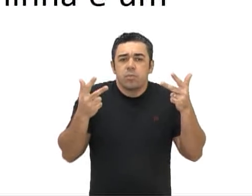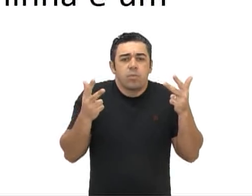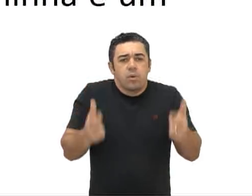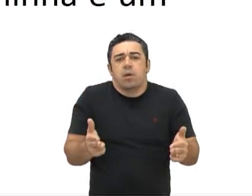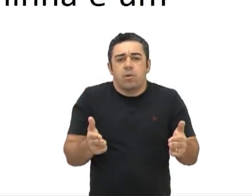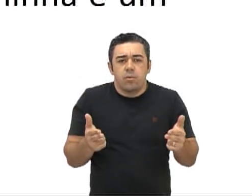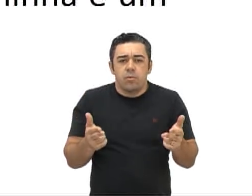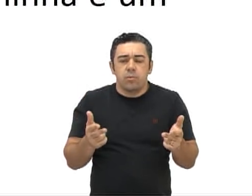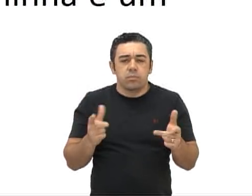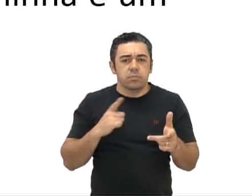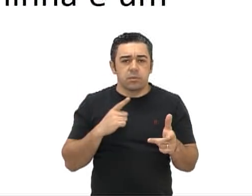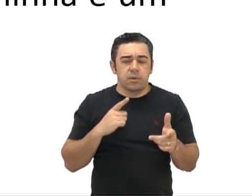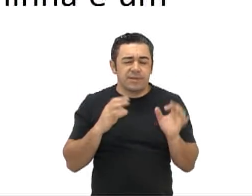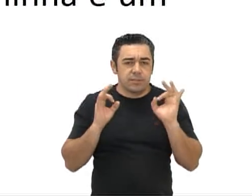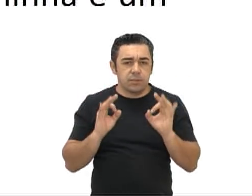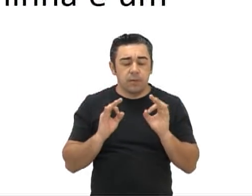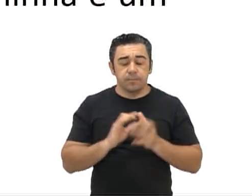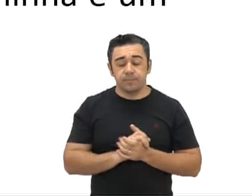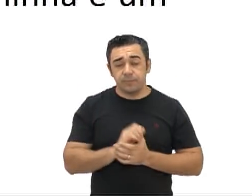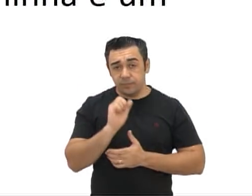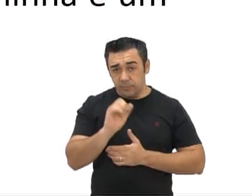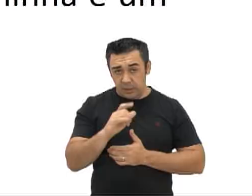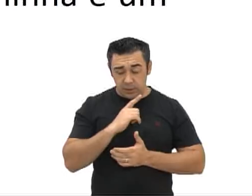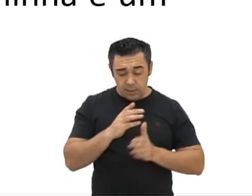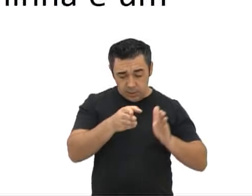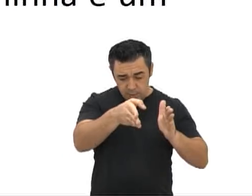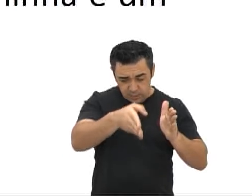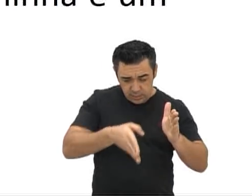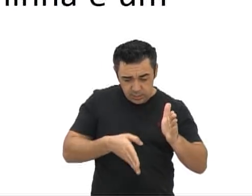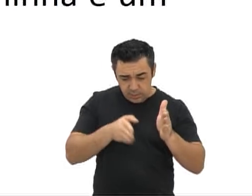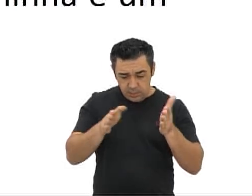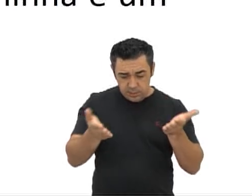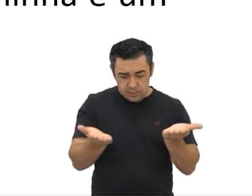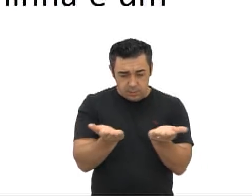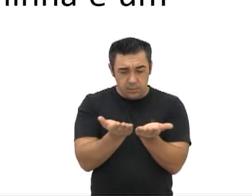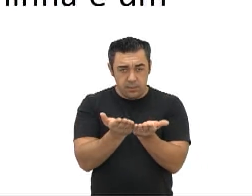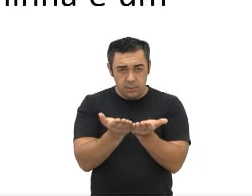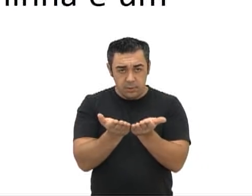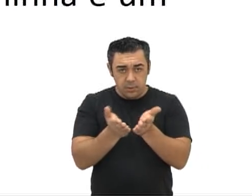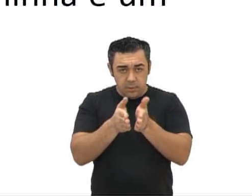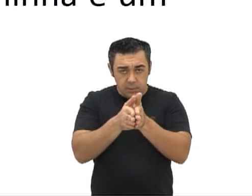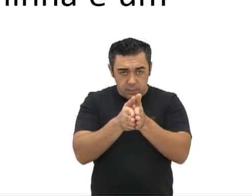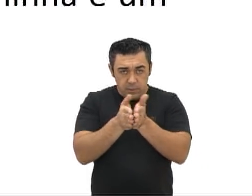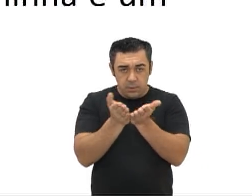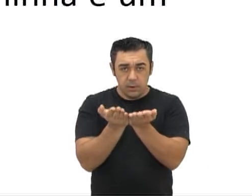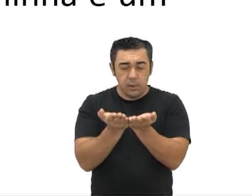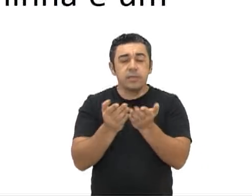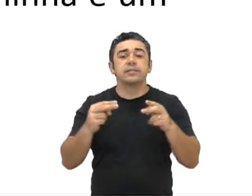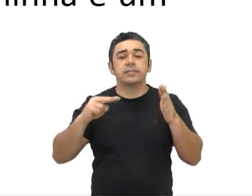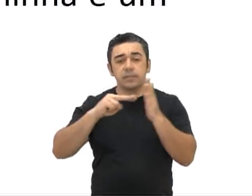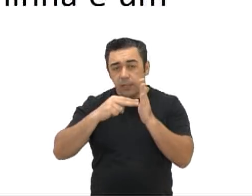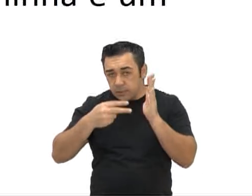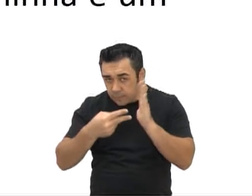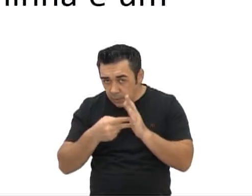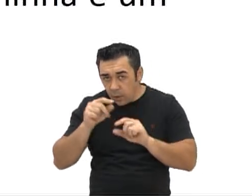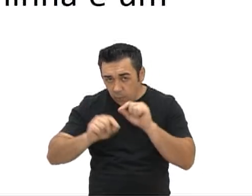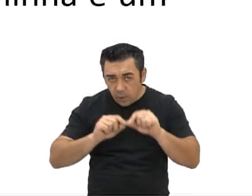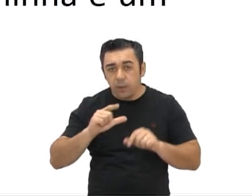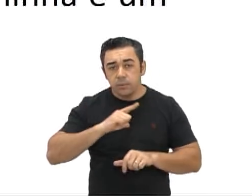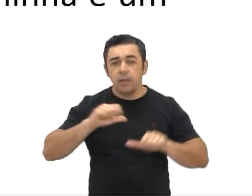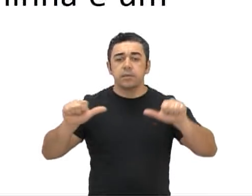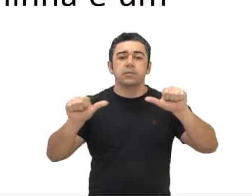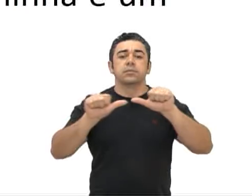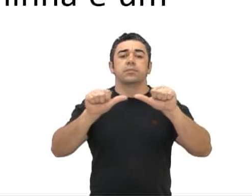e coincidam. Se essa linha reta existir, a figura apresenta simetria e a